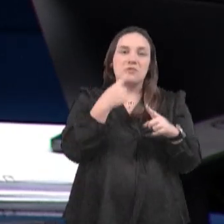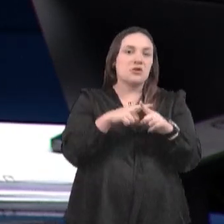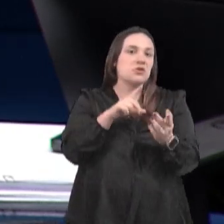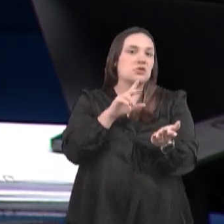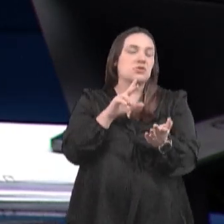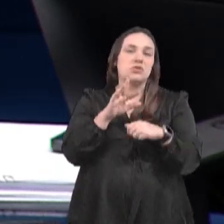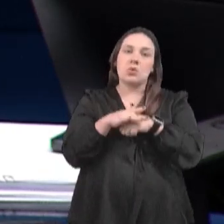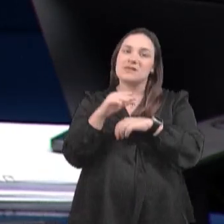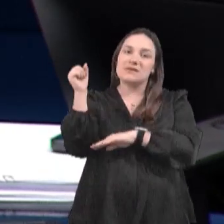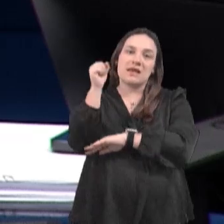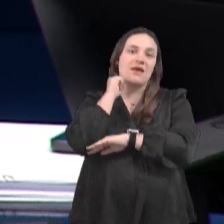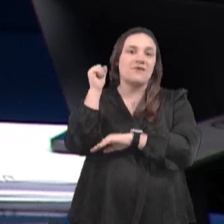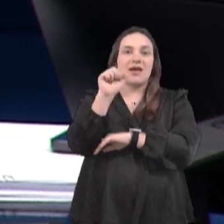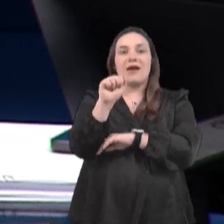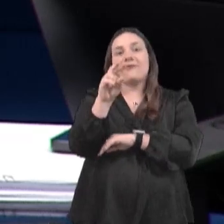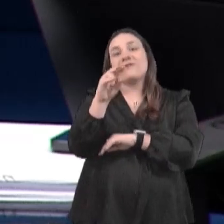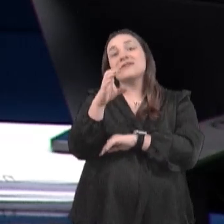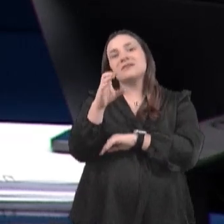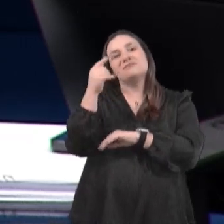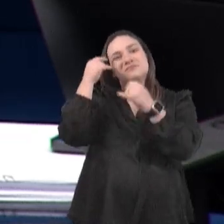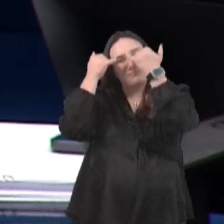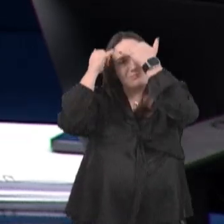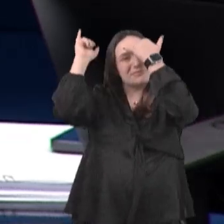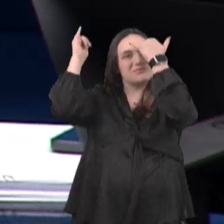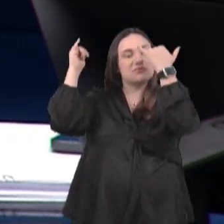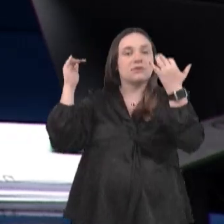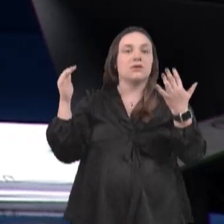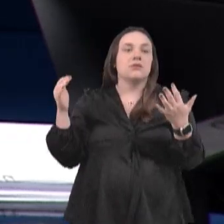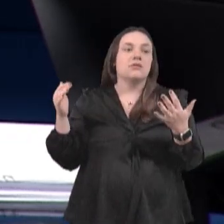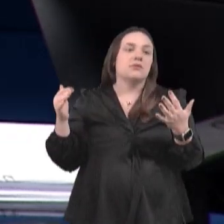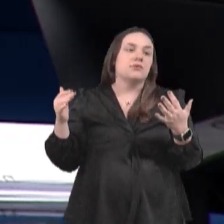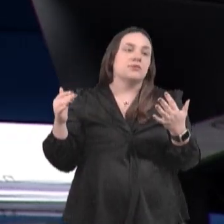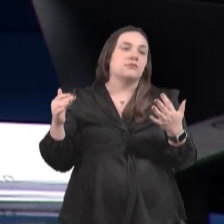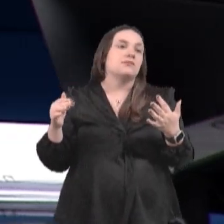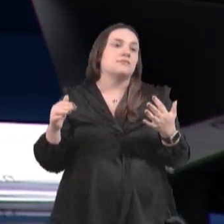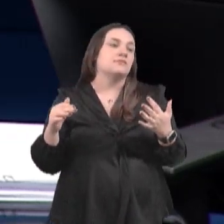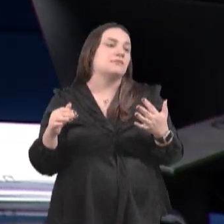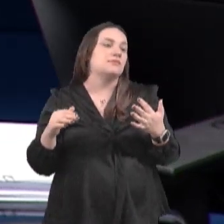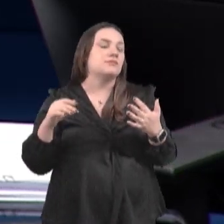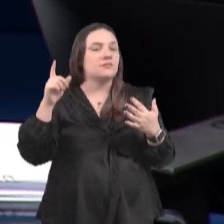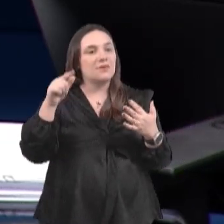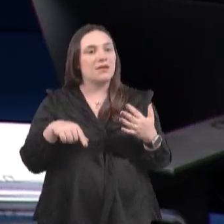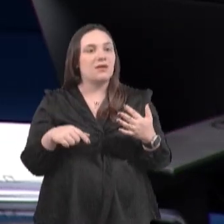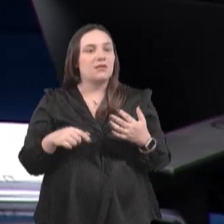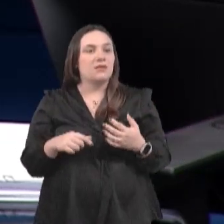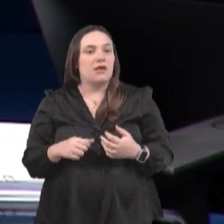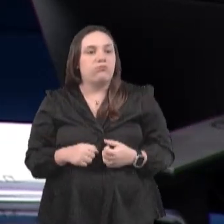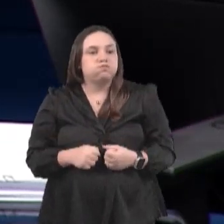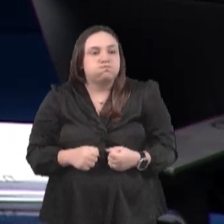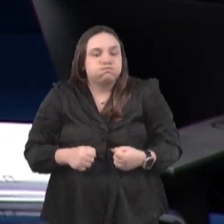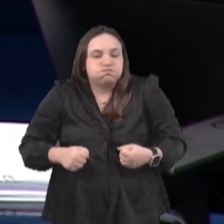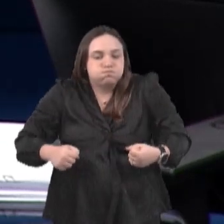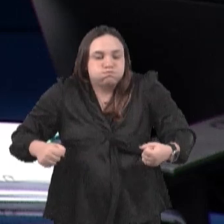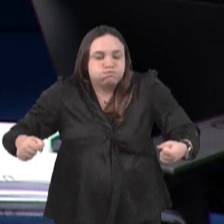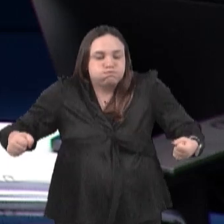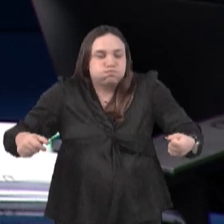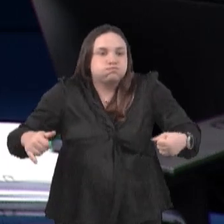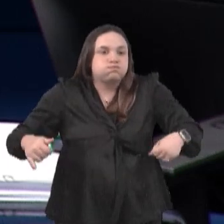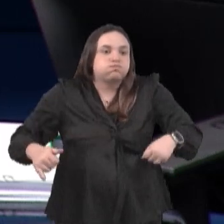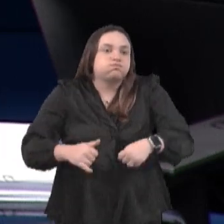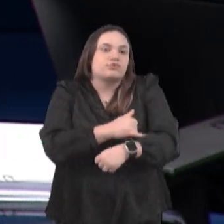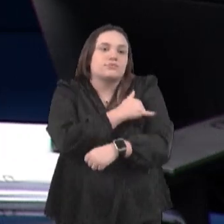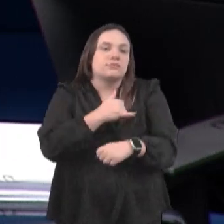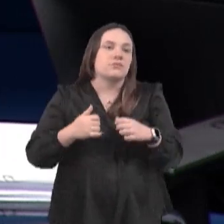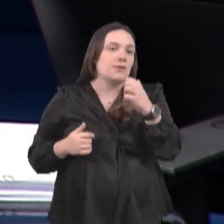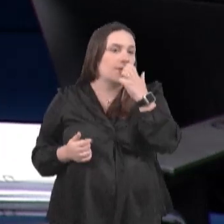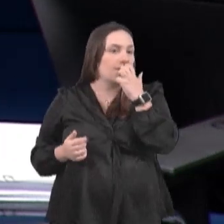mãe, tendo aquele problema todo, e ela era bastante obesa, ela era